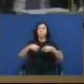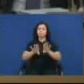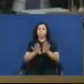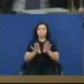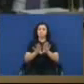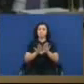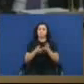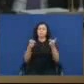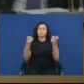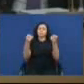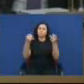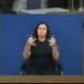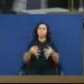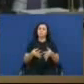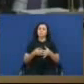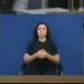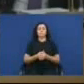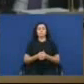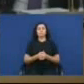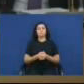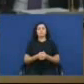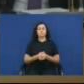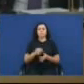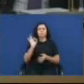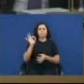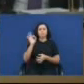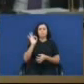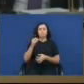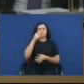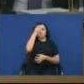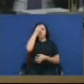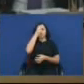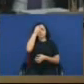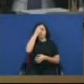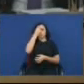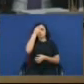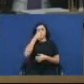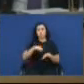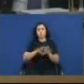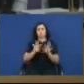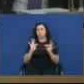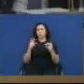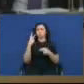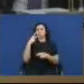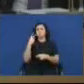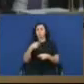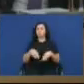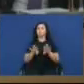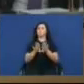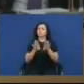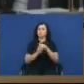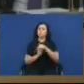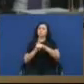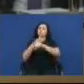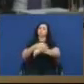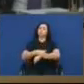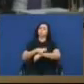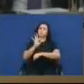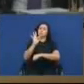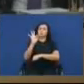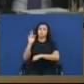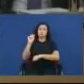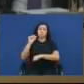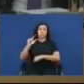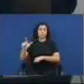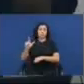Tanque. Na verdade, vereador Jorge, vereadoras, estive também na FAO,